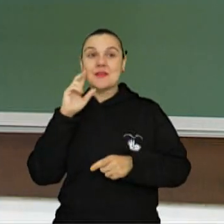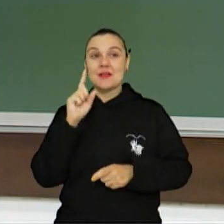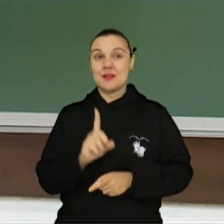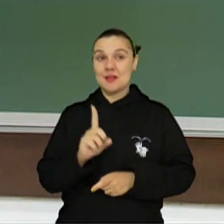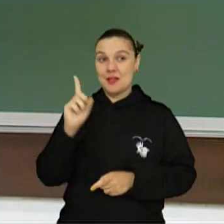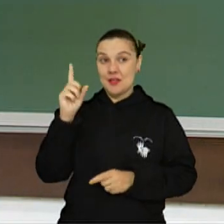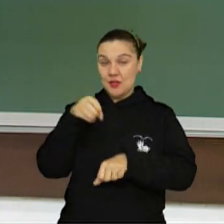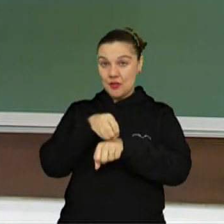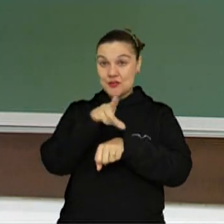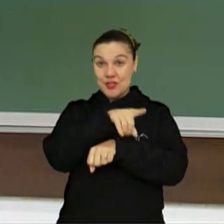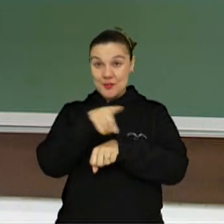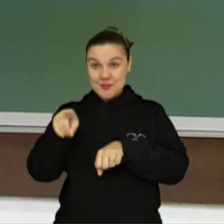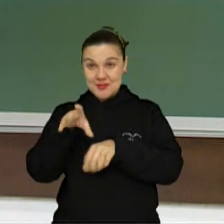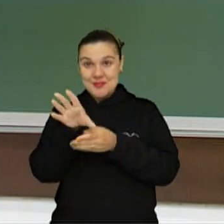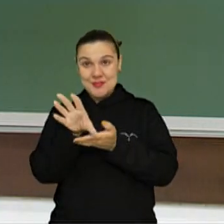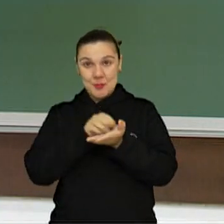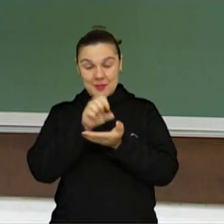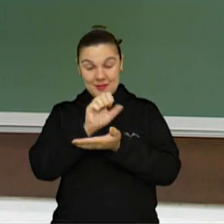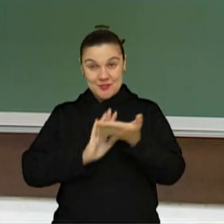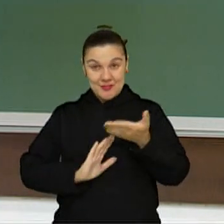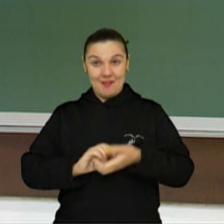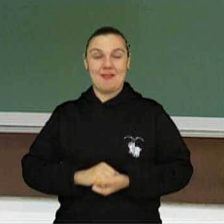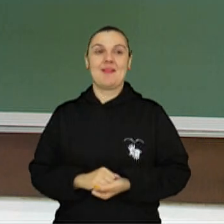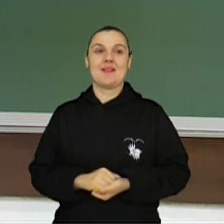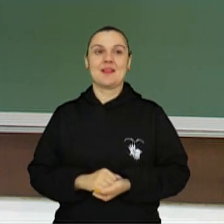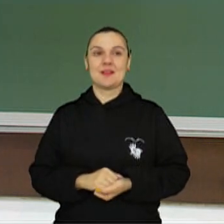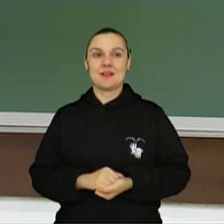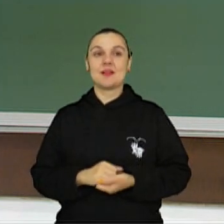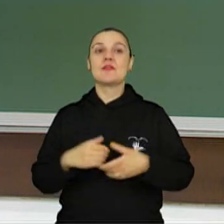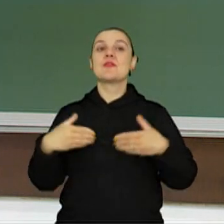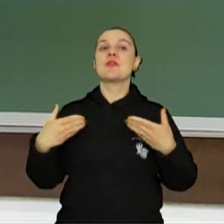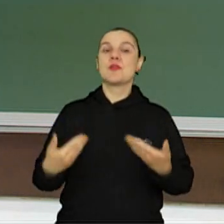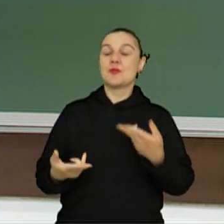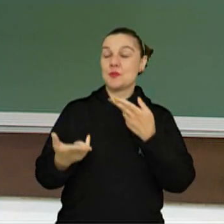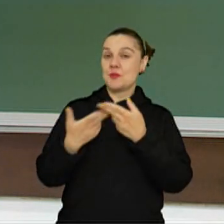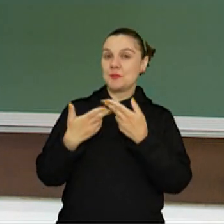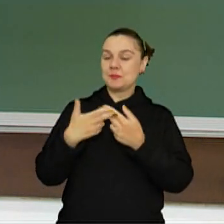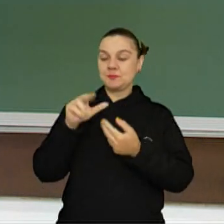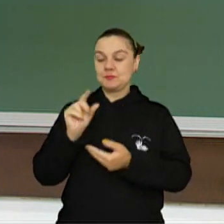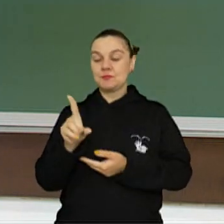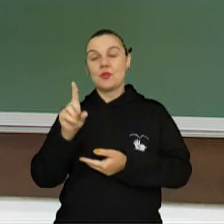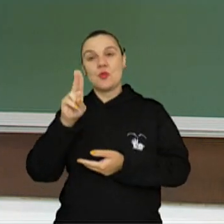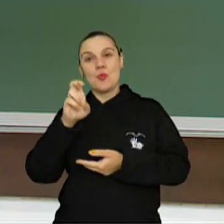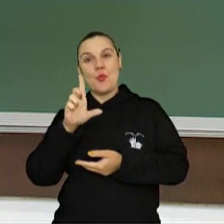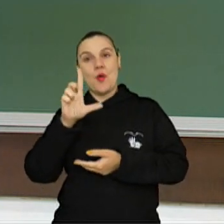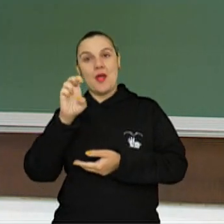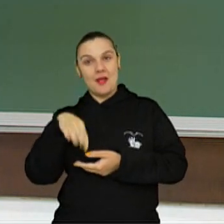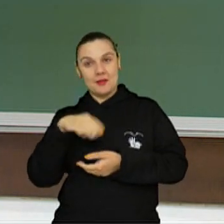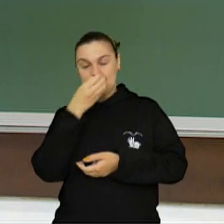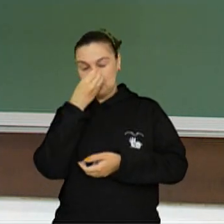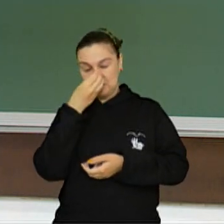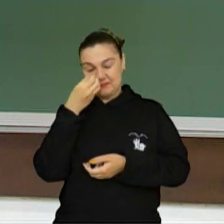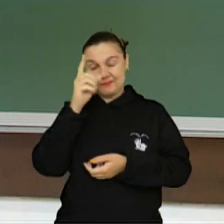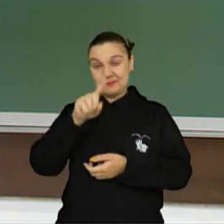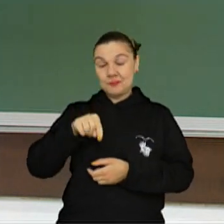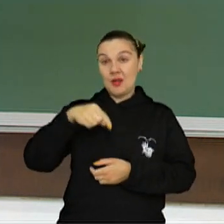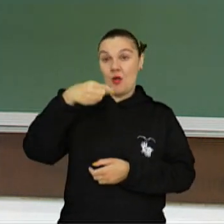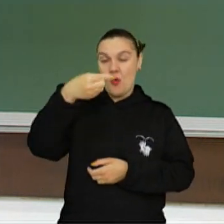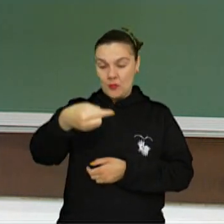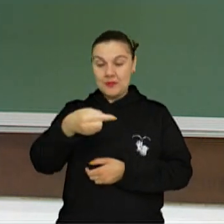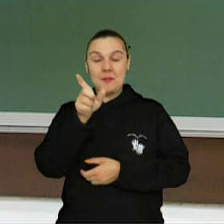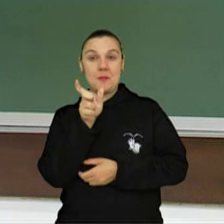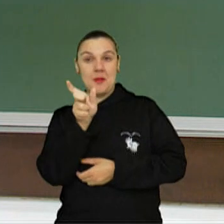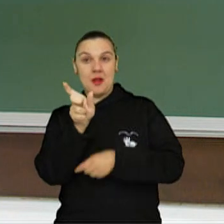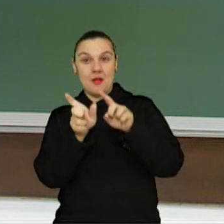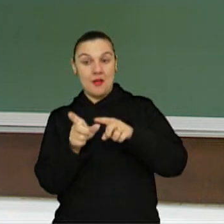colocou aqui a dica para vocês fazerem o exercício. Duele. Quando que eu vou utilizar duele? Quando a próxima palavra, aquilo que